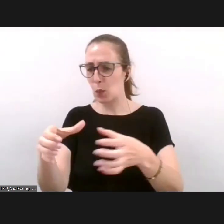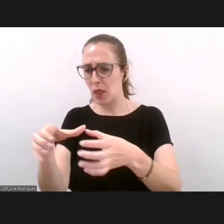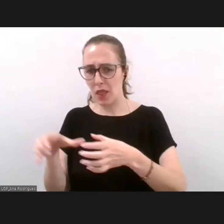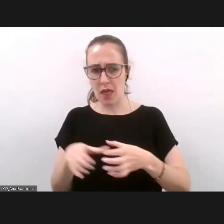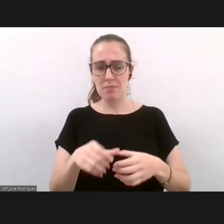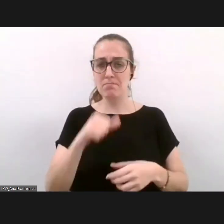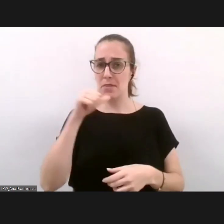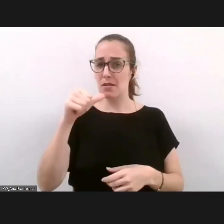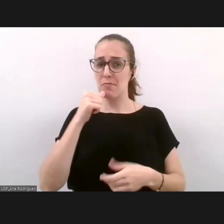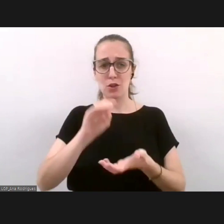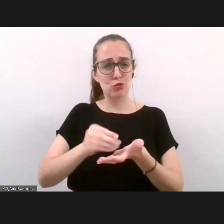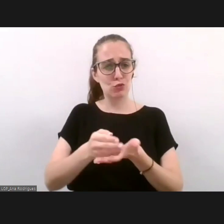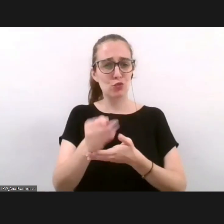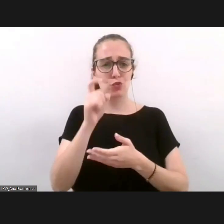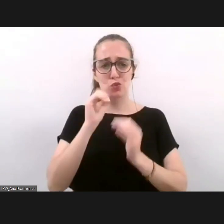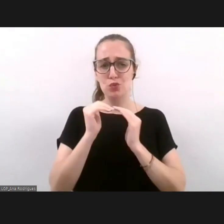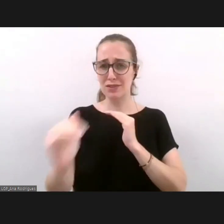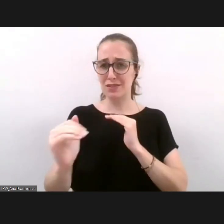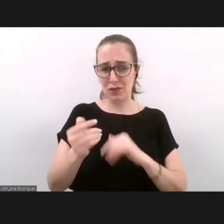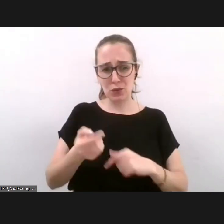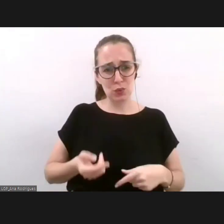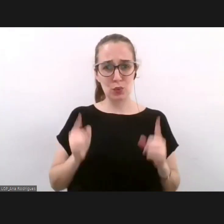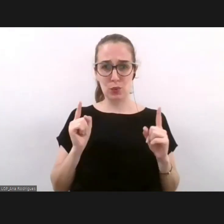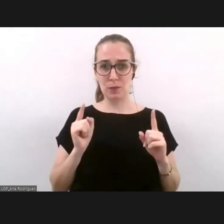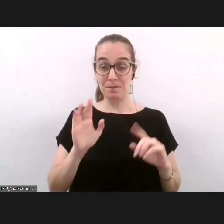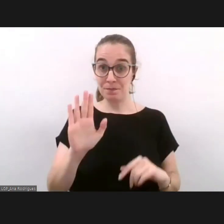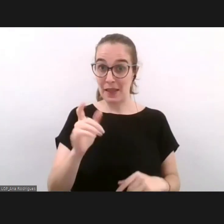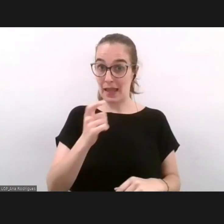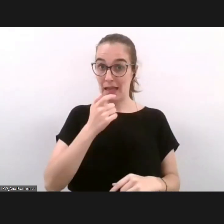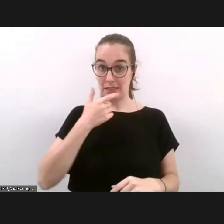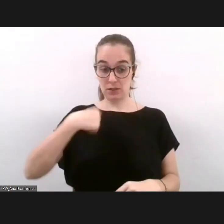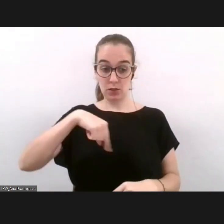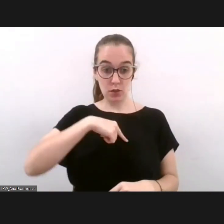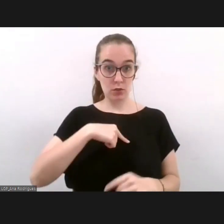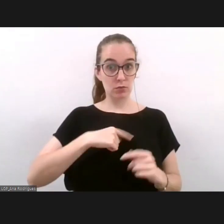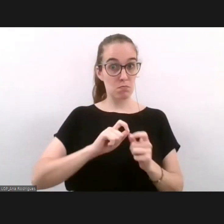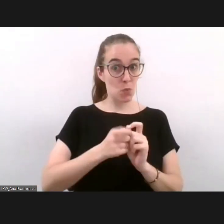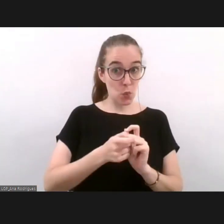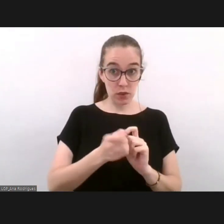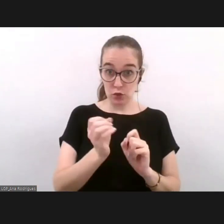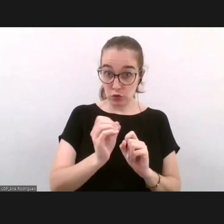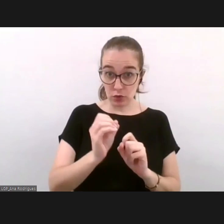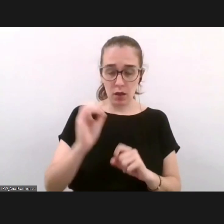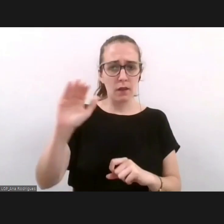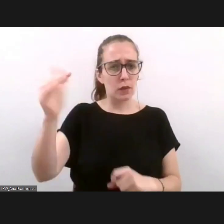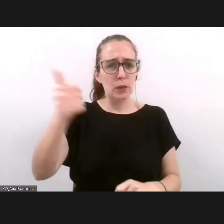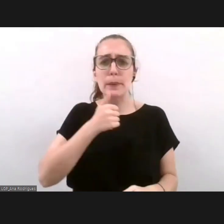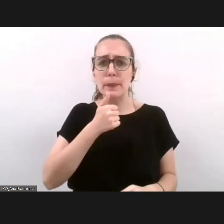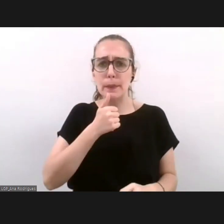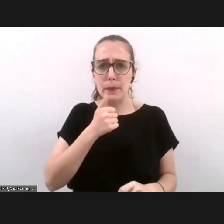sustentável. Ou seja, a menos que mudemos todos nós, não temos um futuro risonho pela